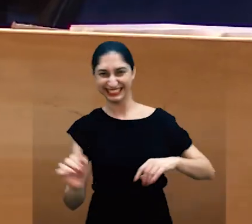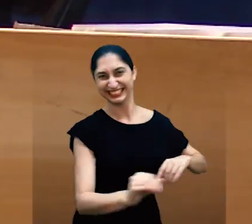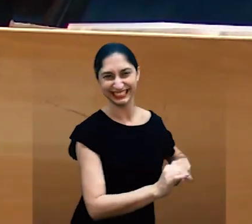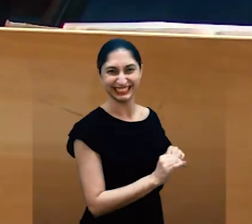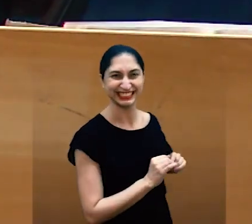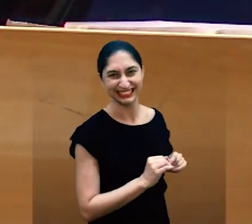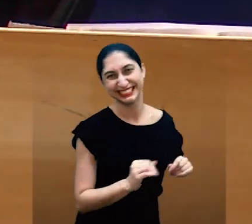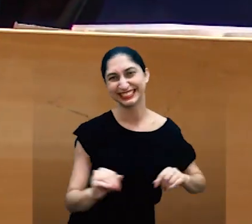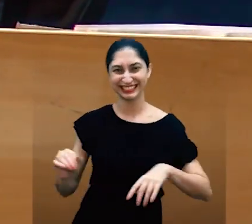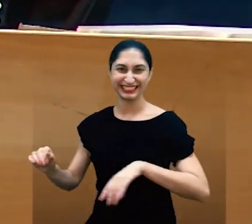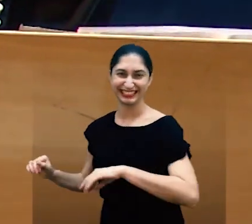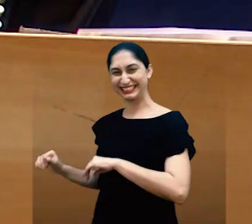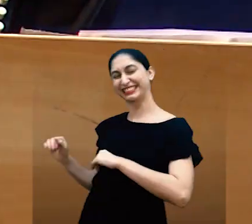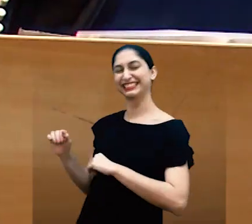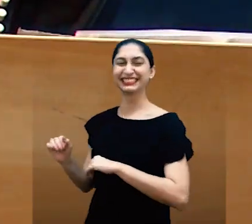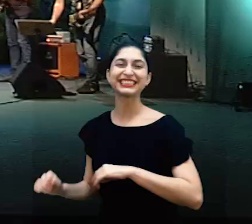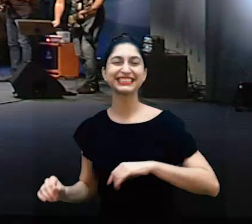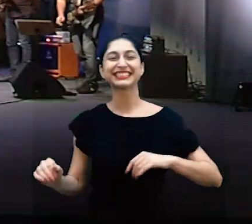queria.